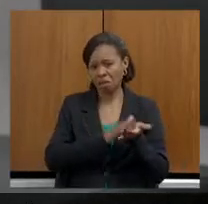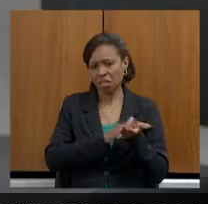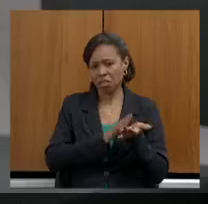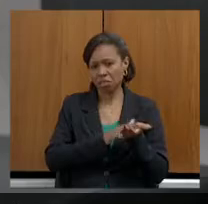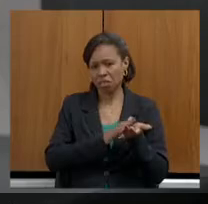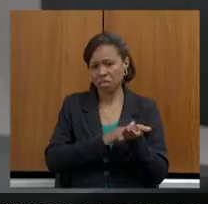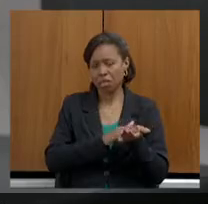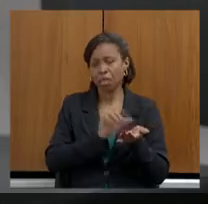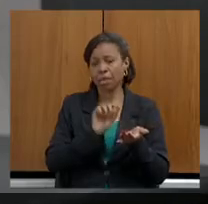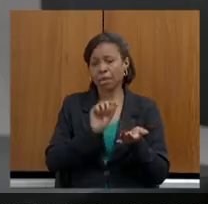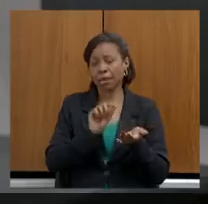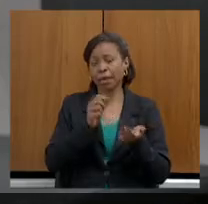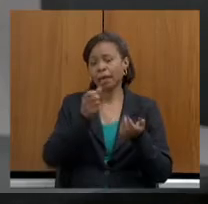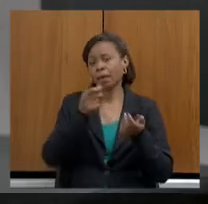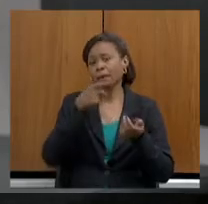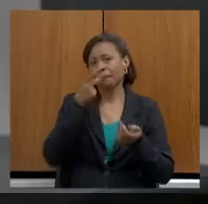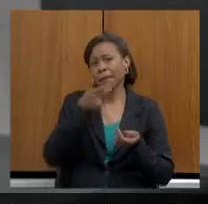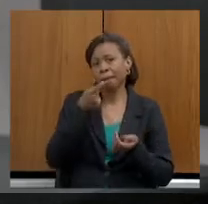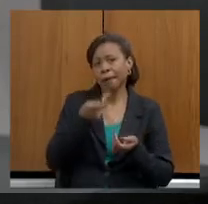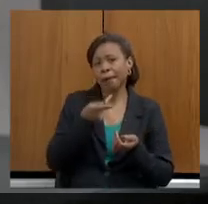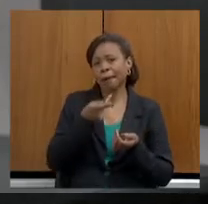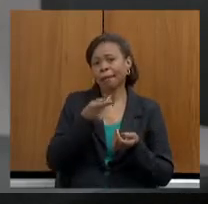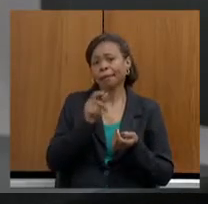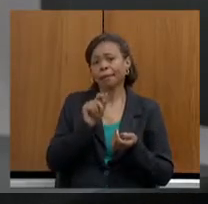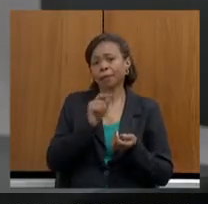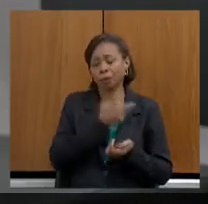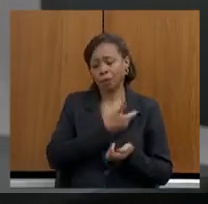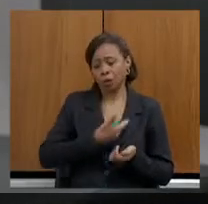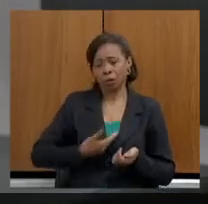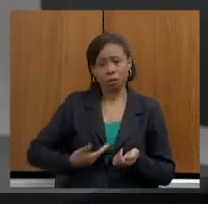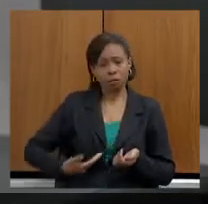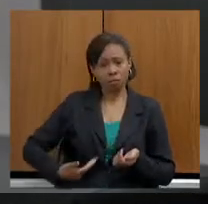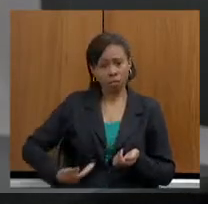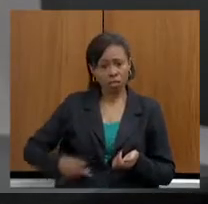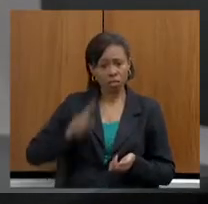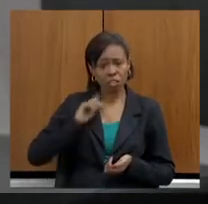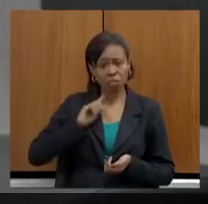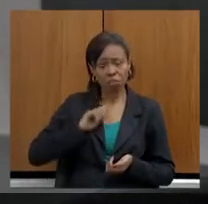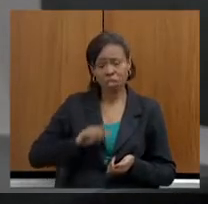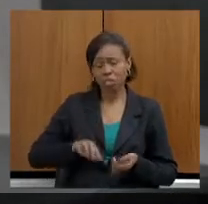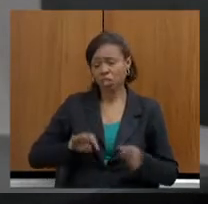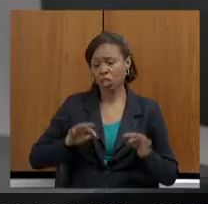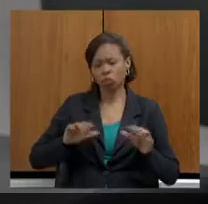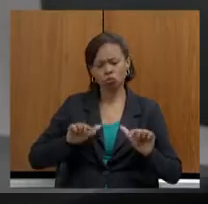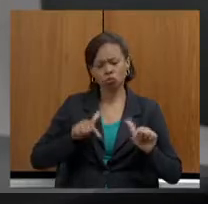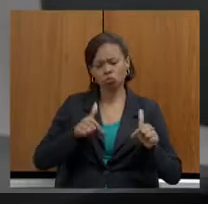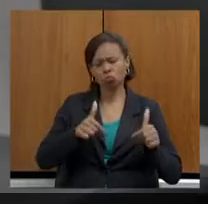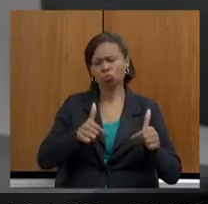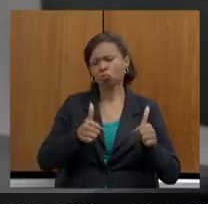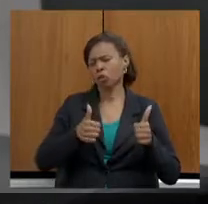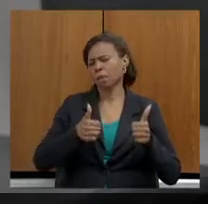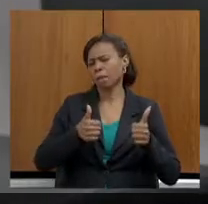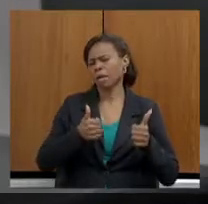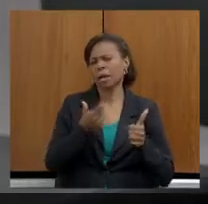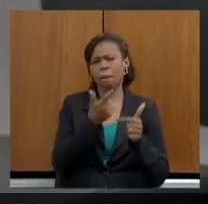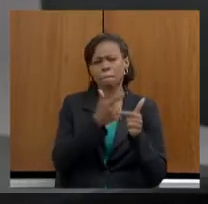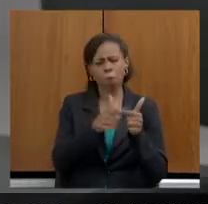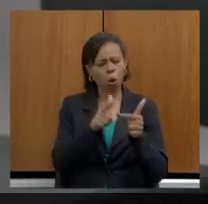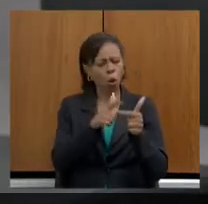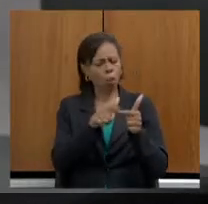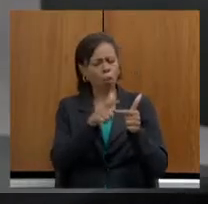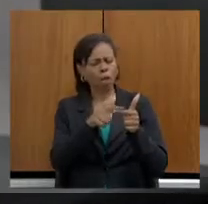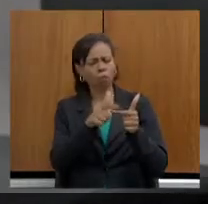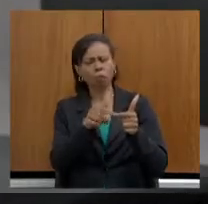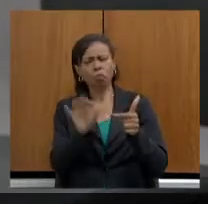da narrativa né de que o governo do estado tem feito tudo e não tem não tem problema né gente é isso que me